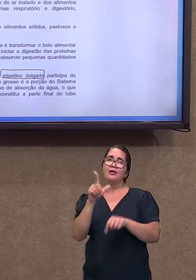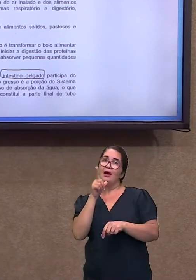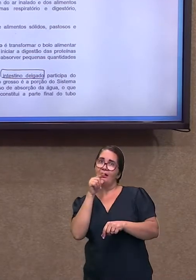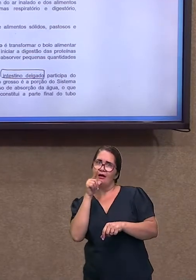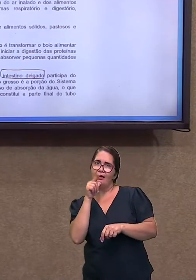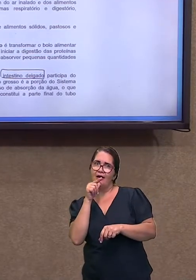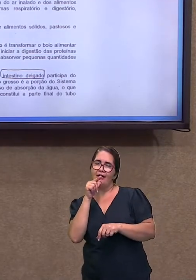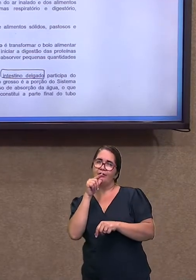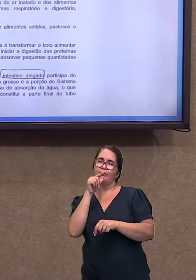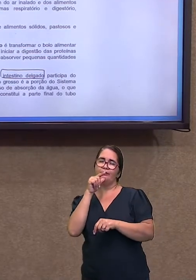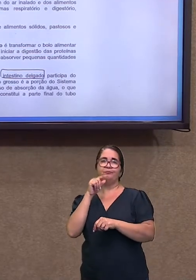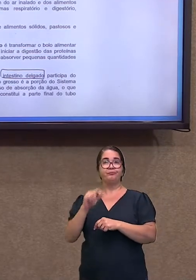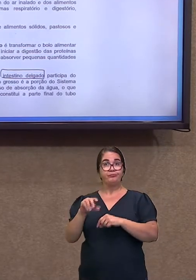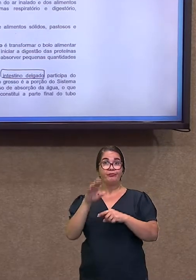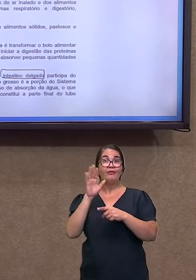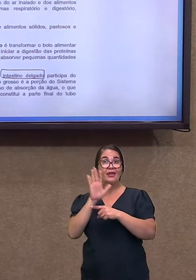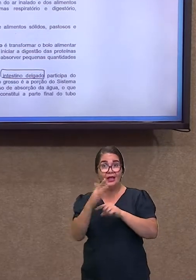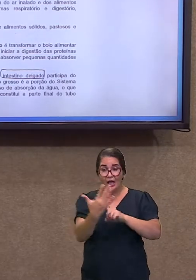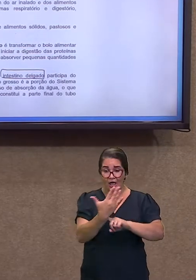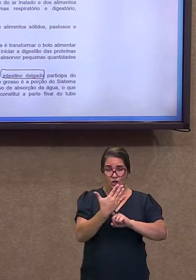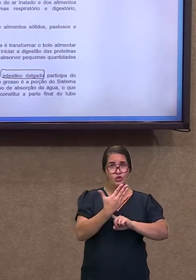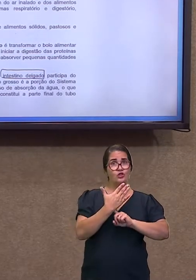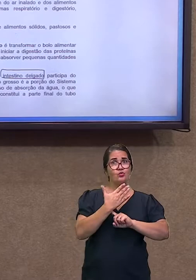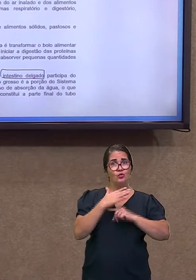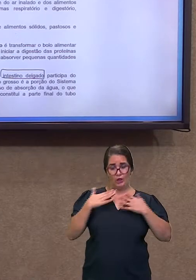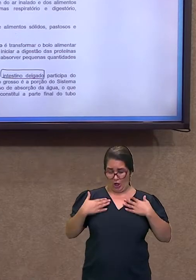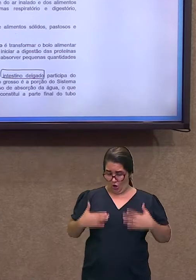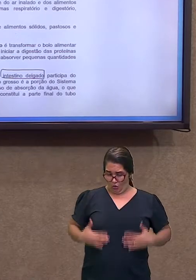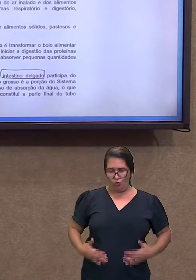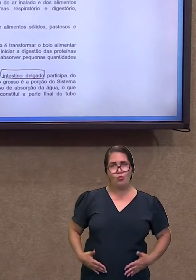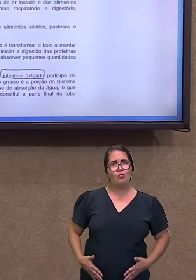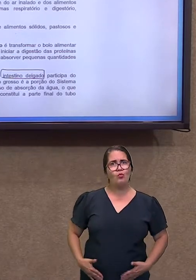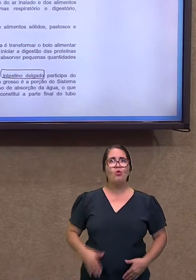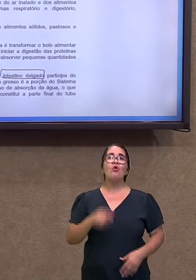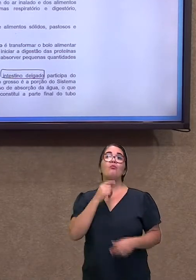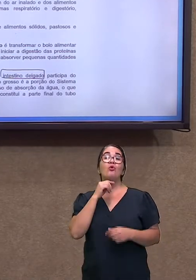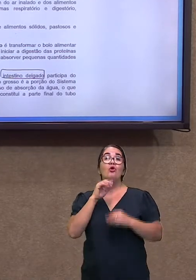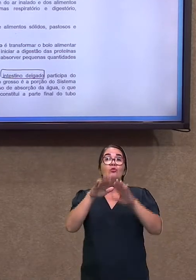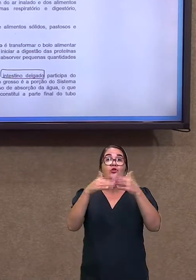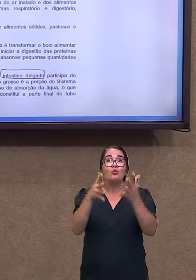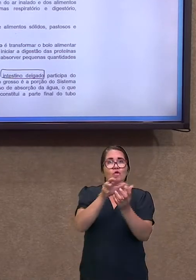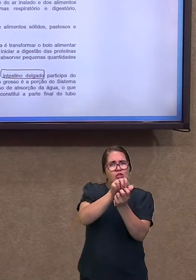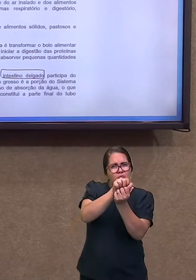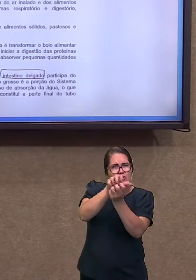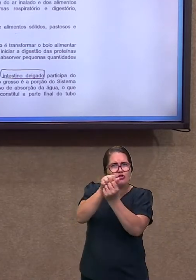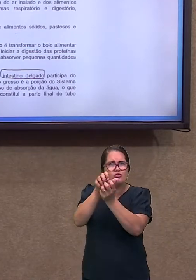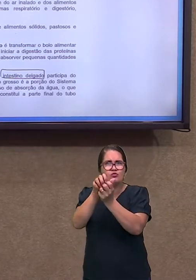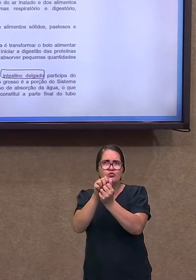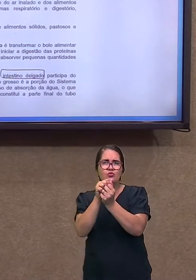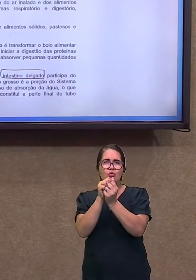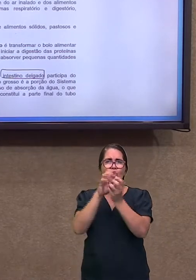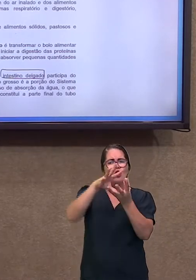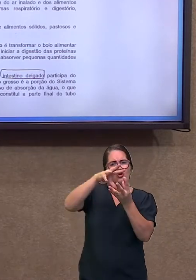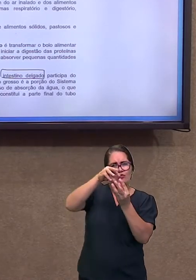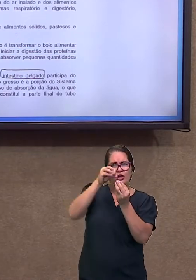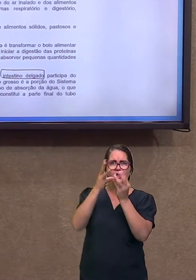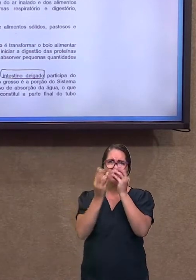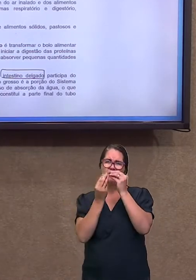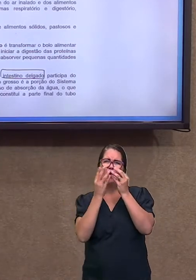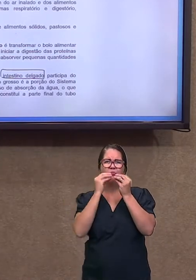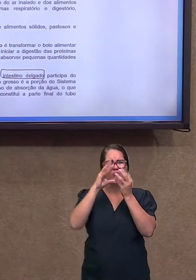ajudar na consistência deste bolo fecal. Os nutrientes, então, eles são